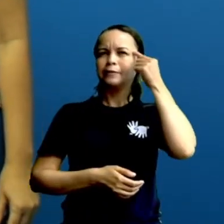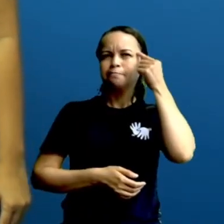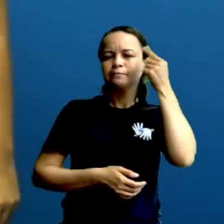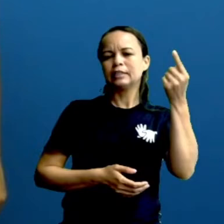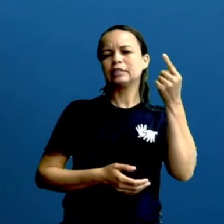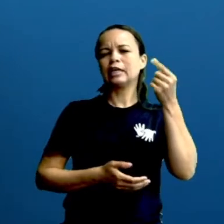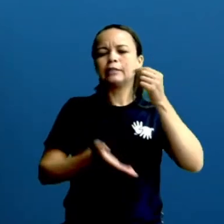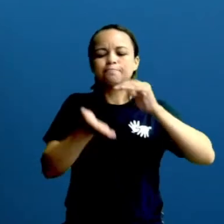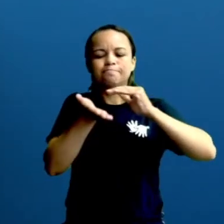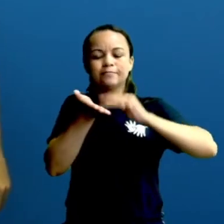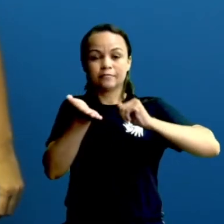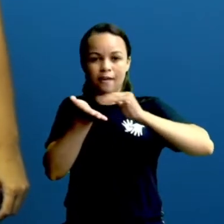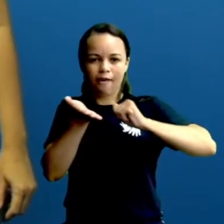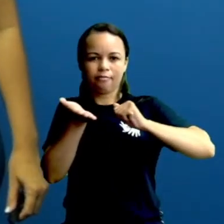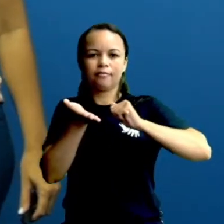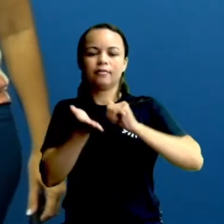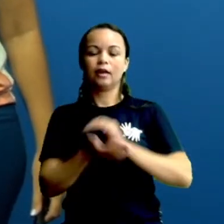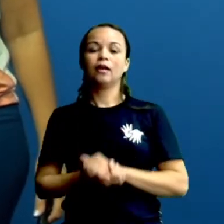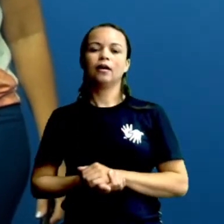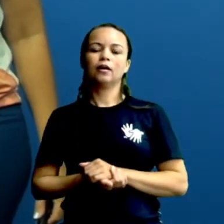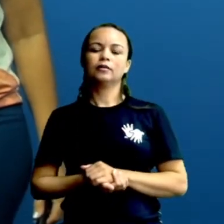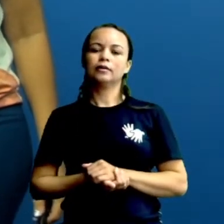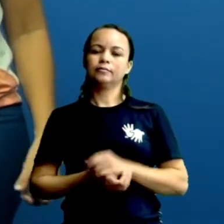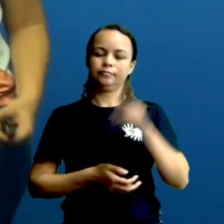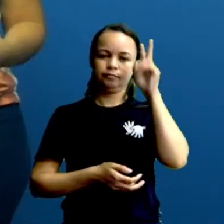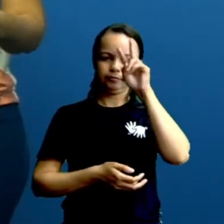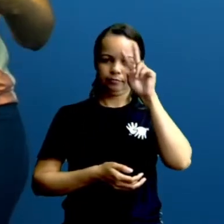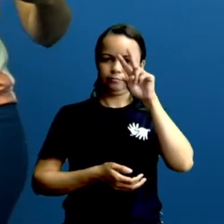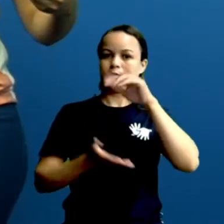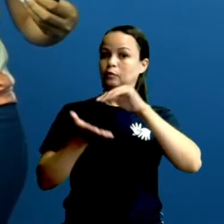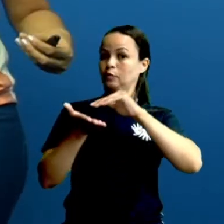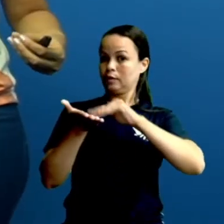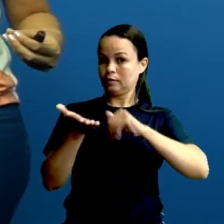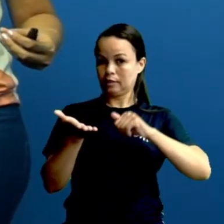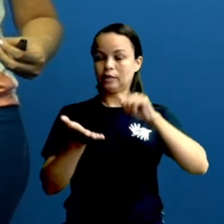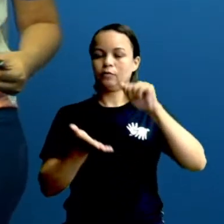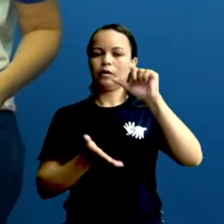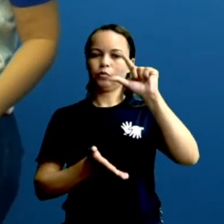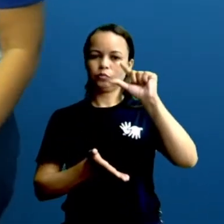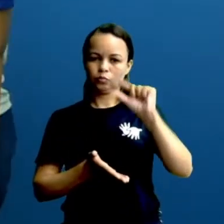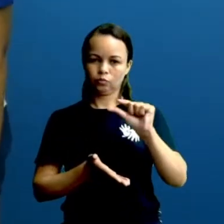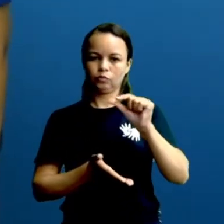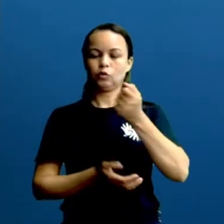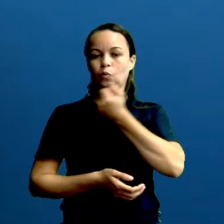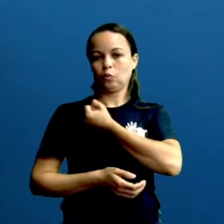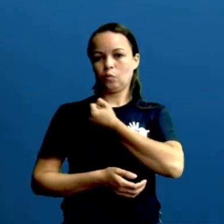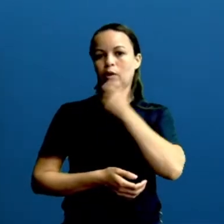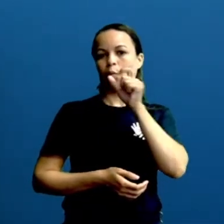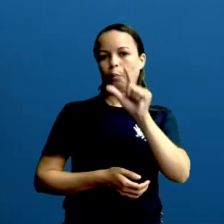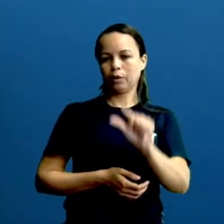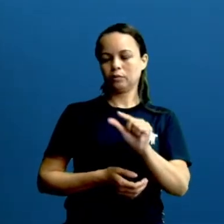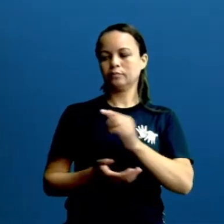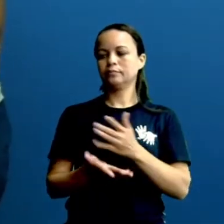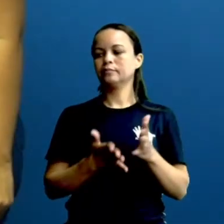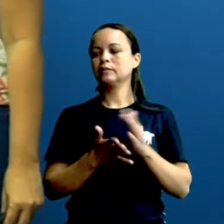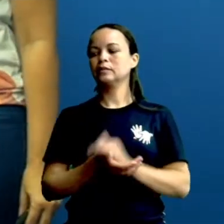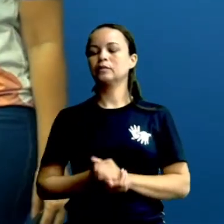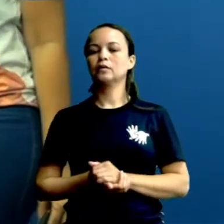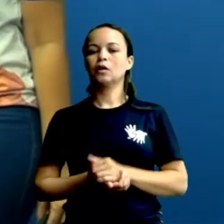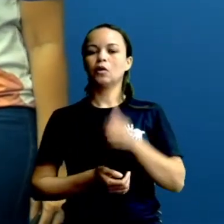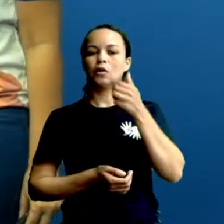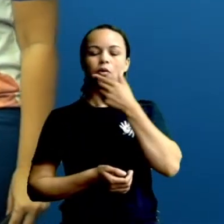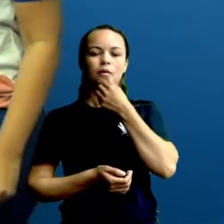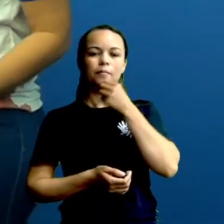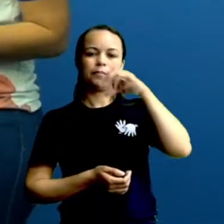de retirar. Lembrando que quando eu retiro, eu vou diminuir o número, tá? Ó, Marcelo comprou